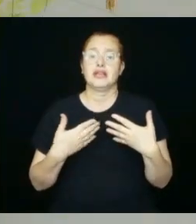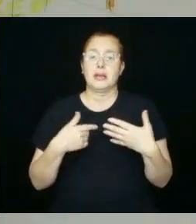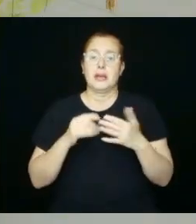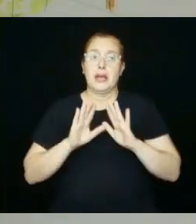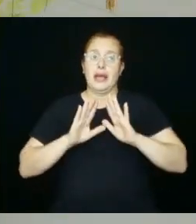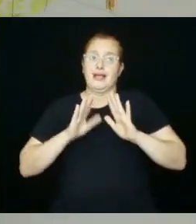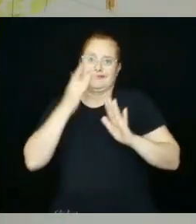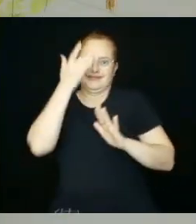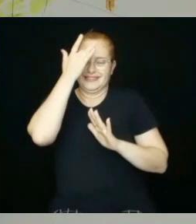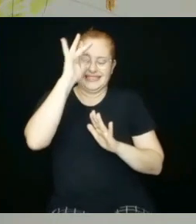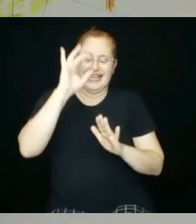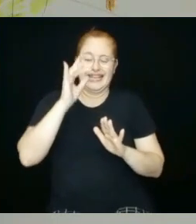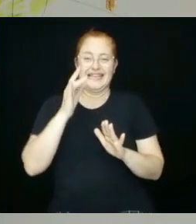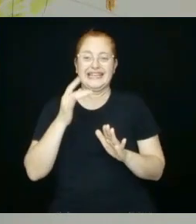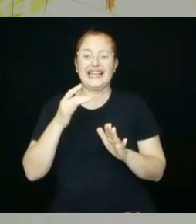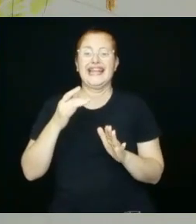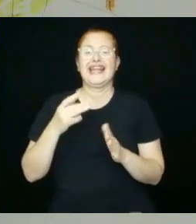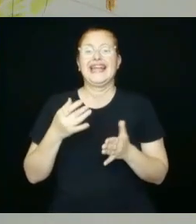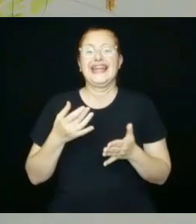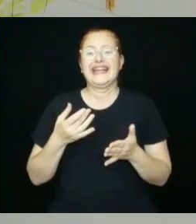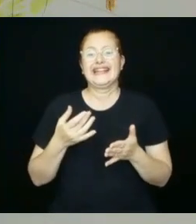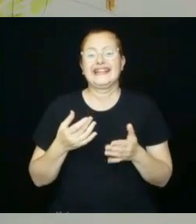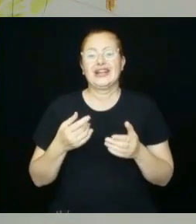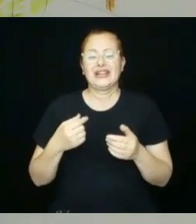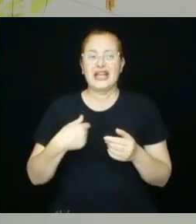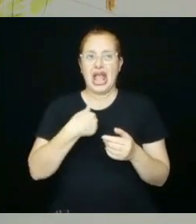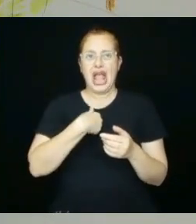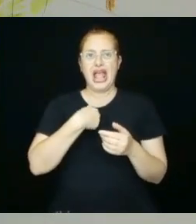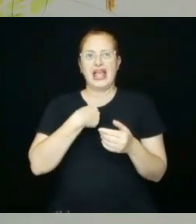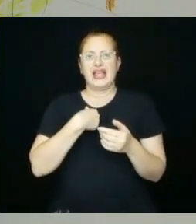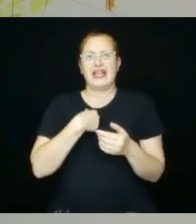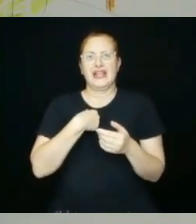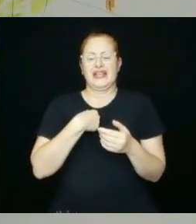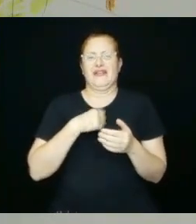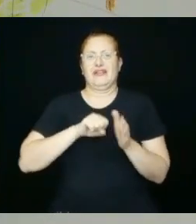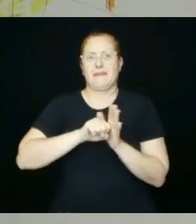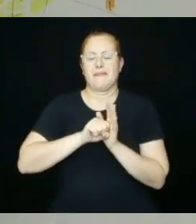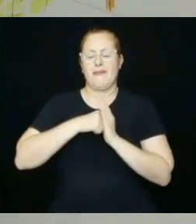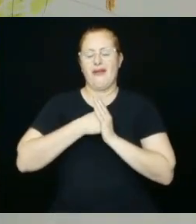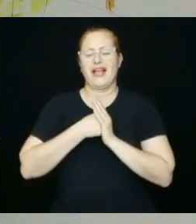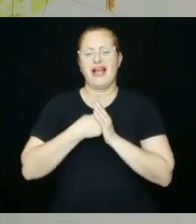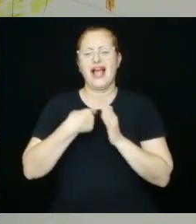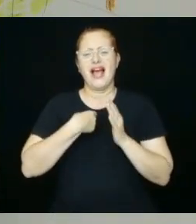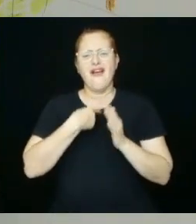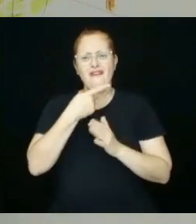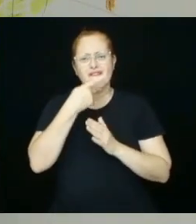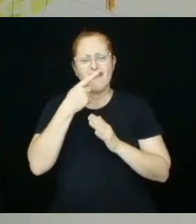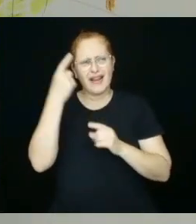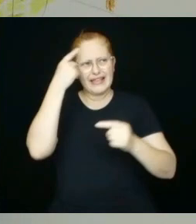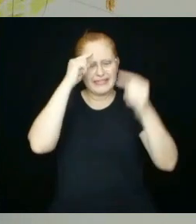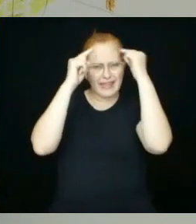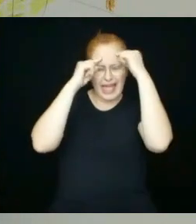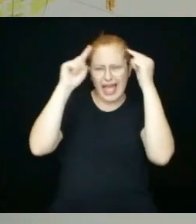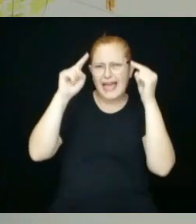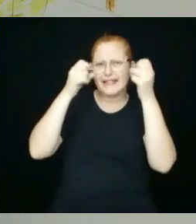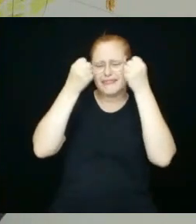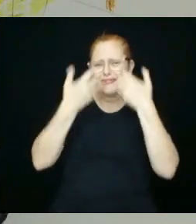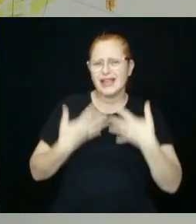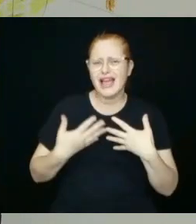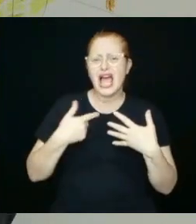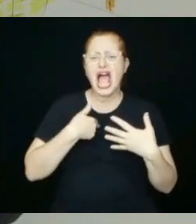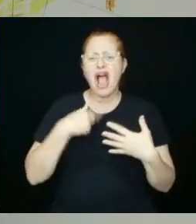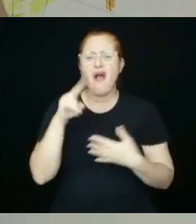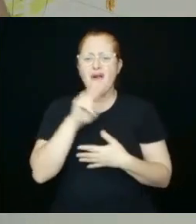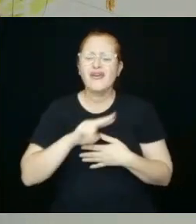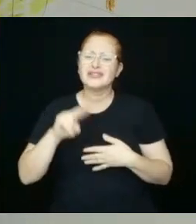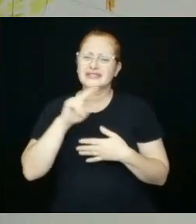bloqueio meu, mas ela explicou que era na parede, né? E aí eu fui falar as ideias para elas e eu falei,